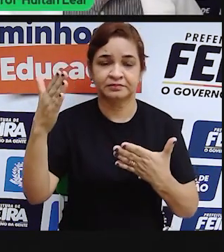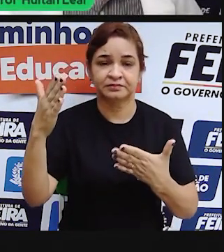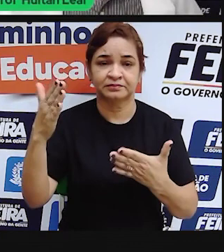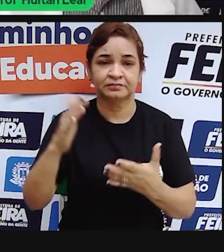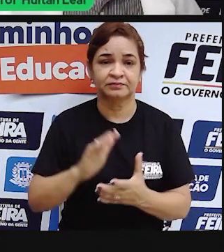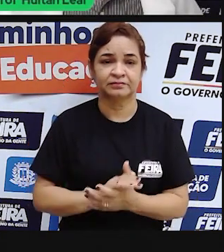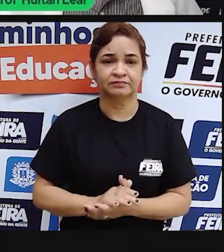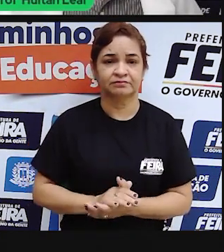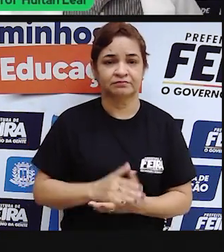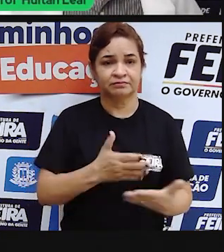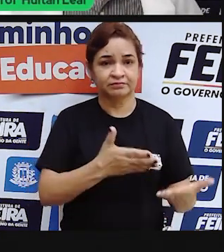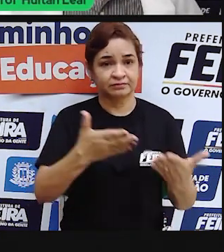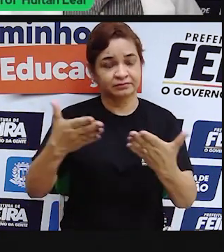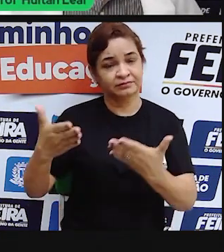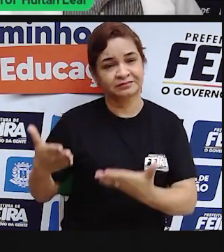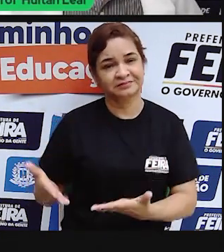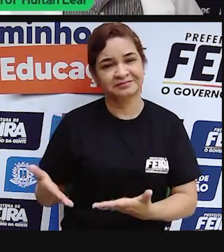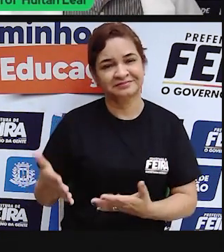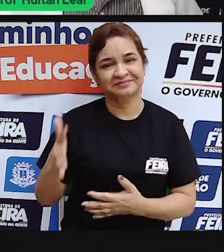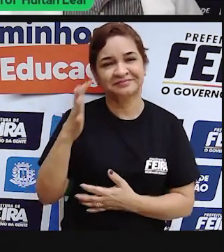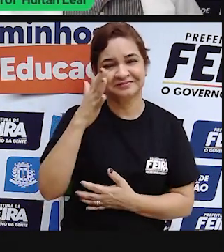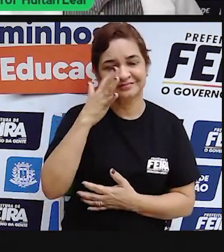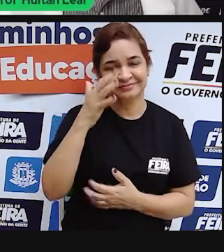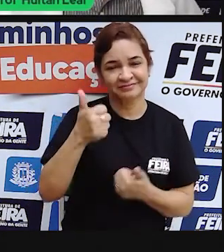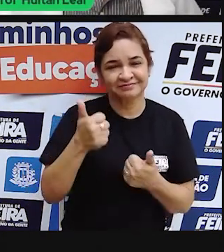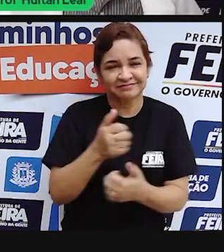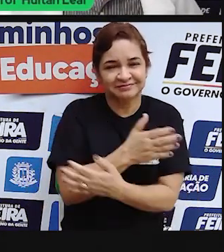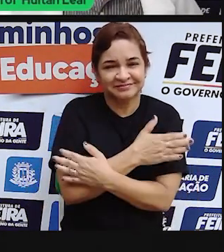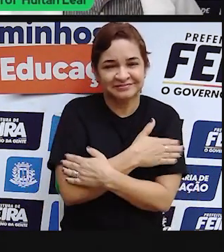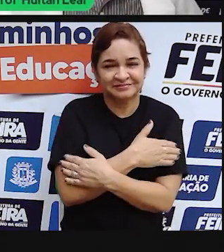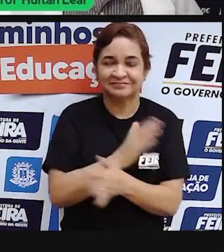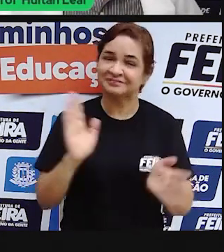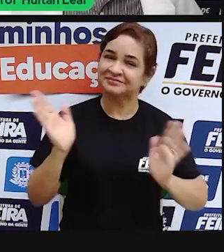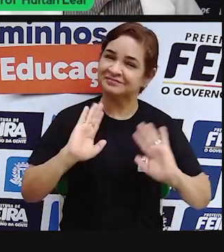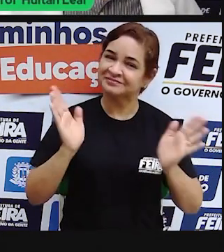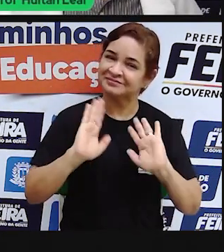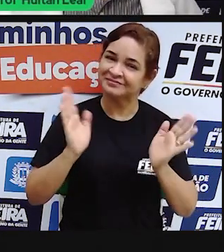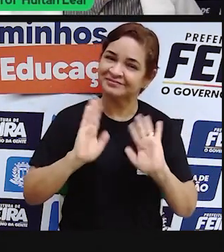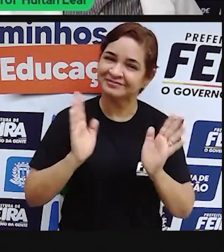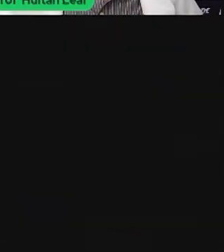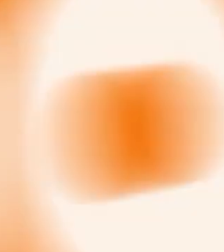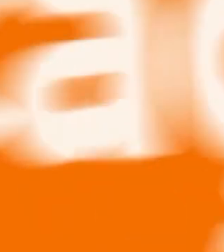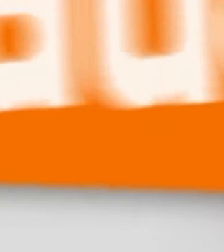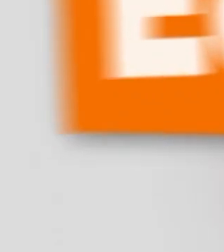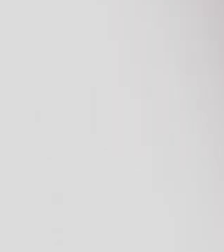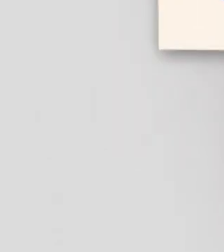gente, pela presença, pela atenção. Forte abraço e até a próxima aula.